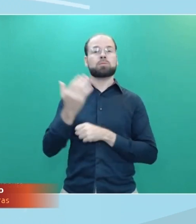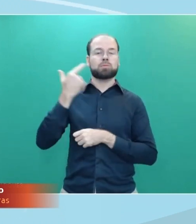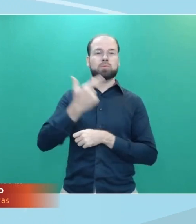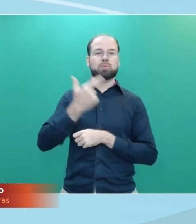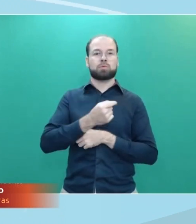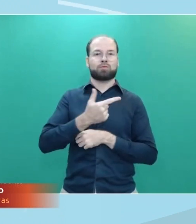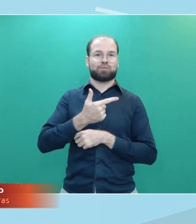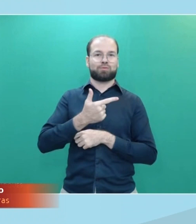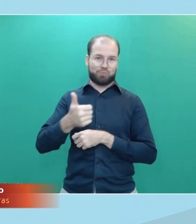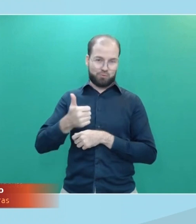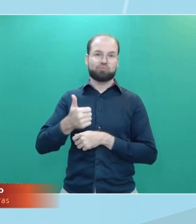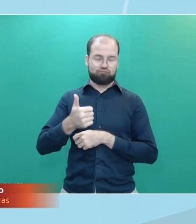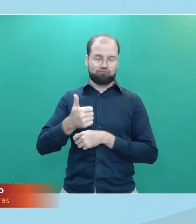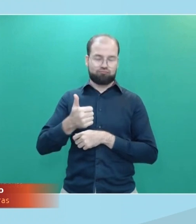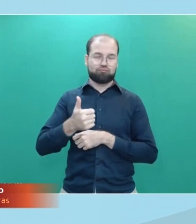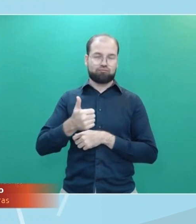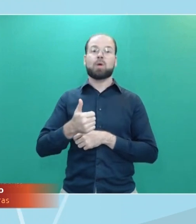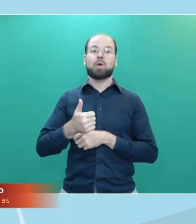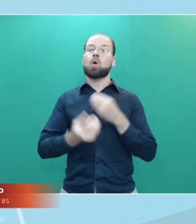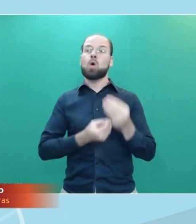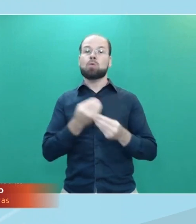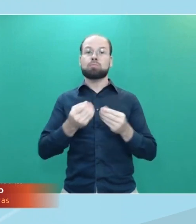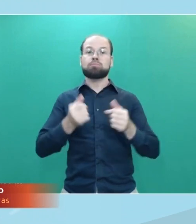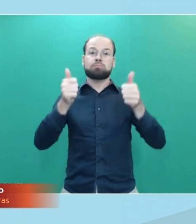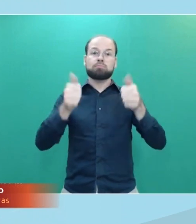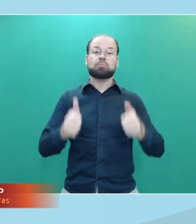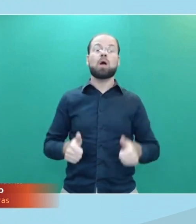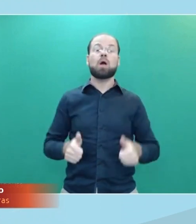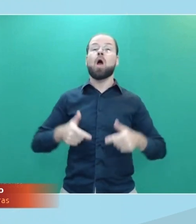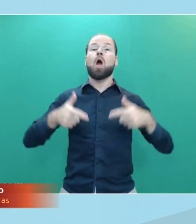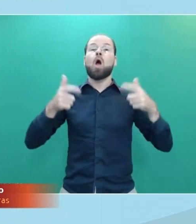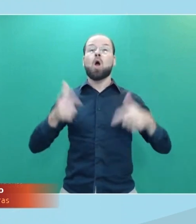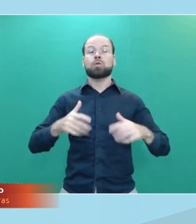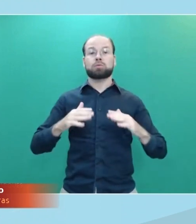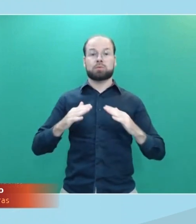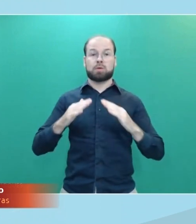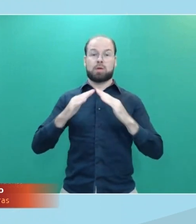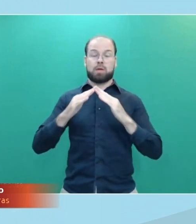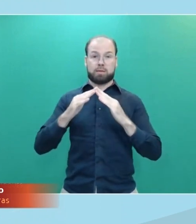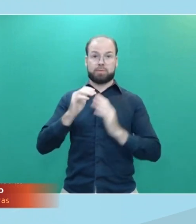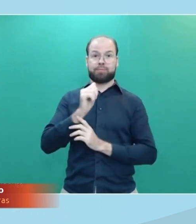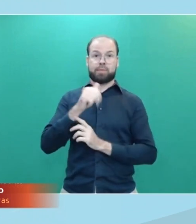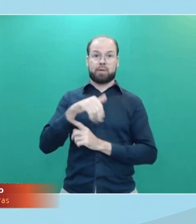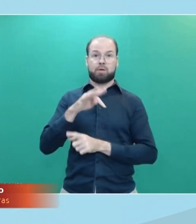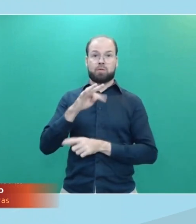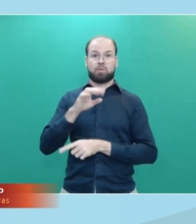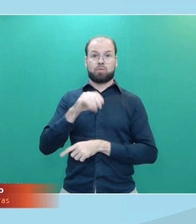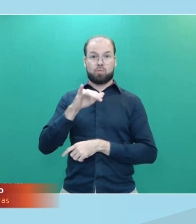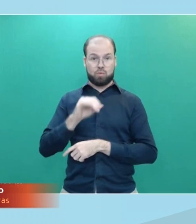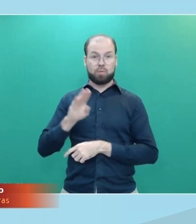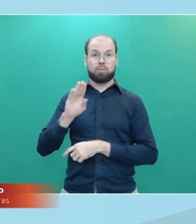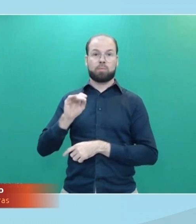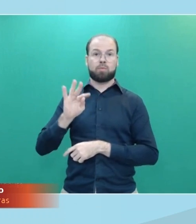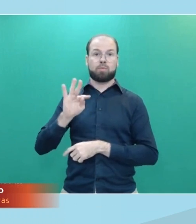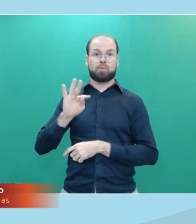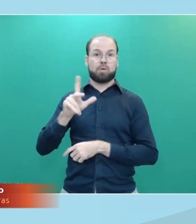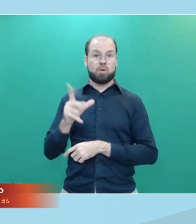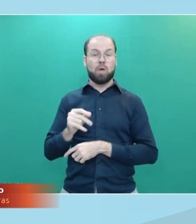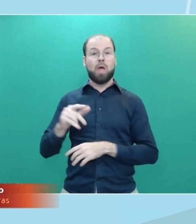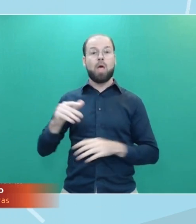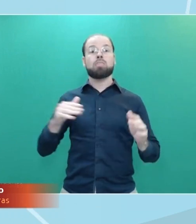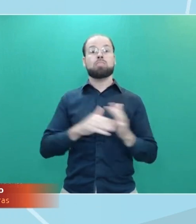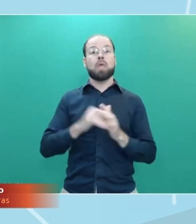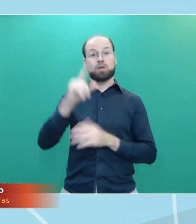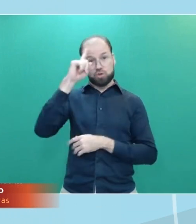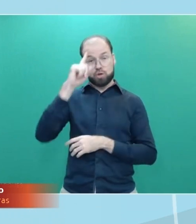A exposição Hospitalidade fica montada na Sala Antônio Poteiro até o dia 14 de maio. A visitação pode ser feita